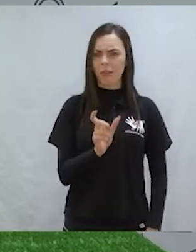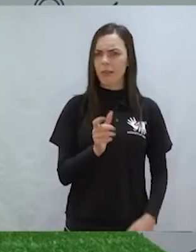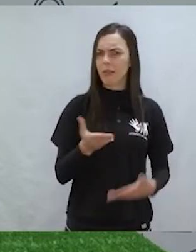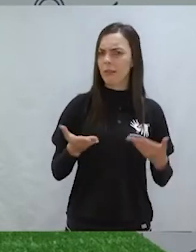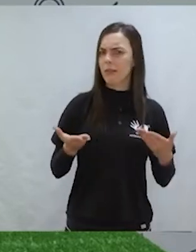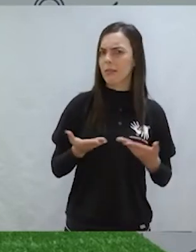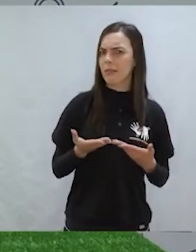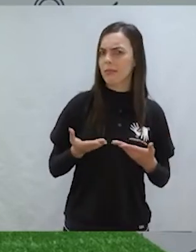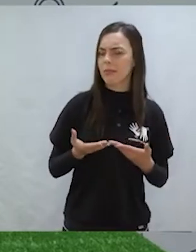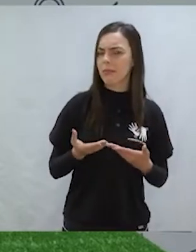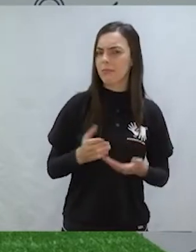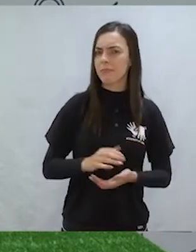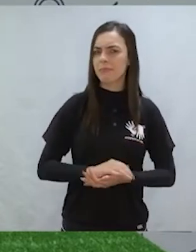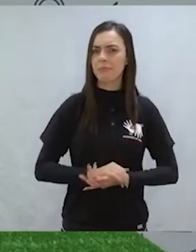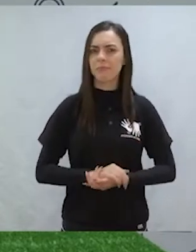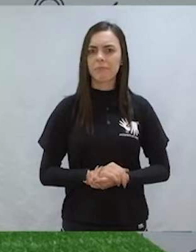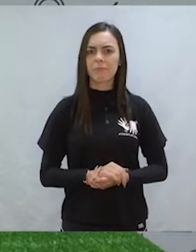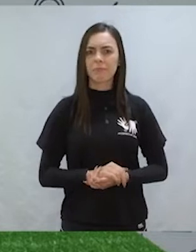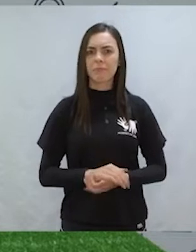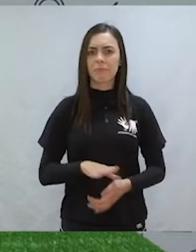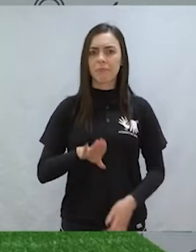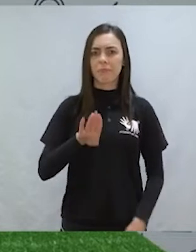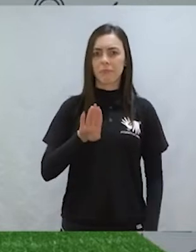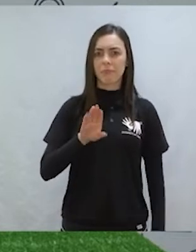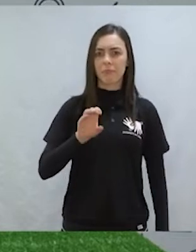palavra formou aqui?